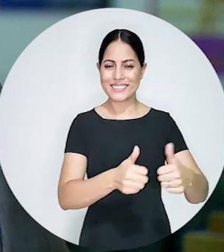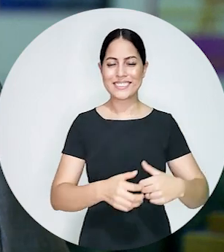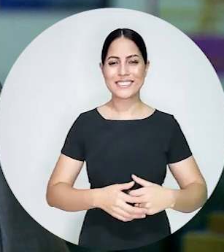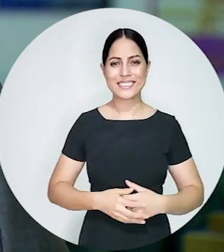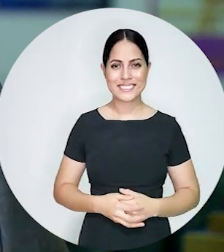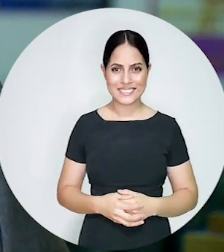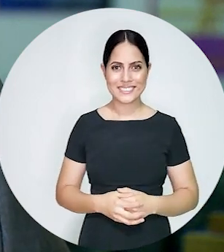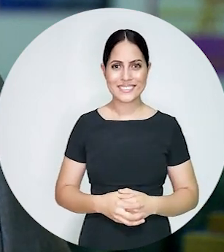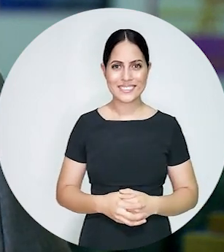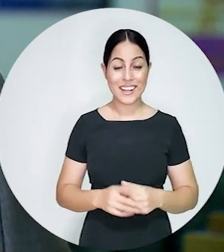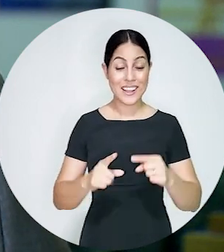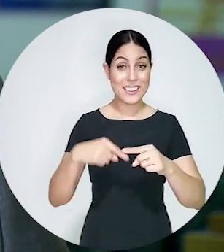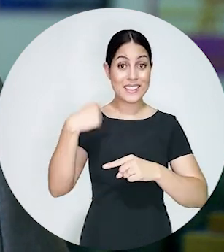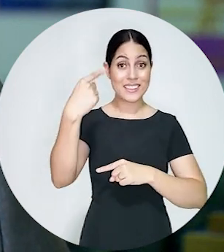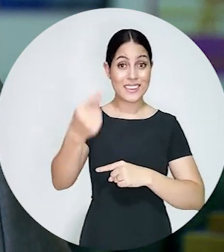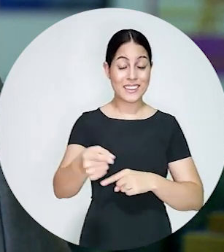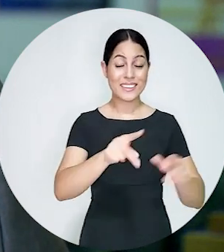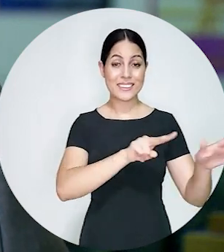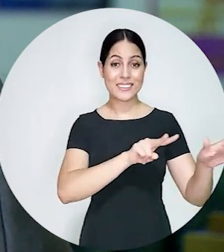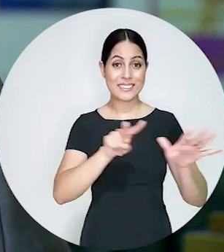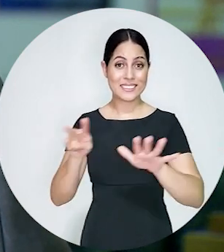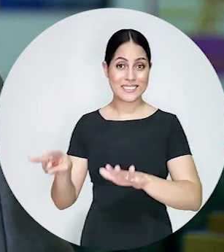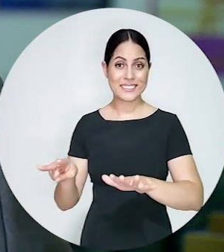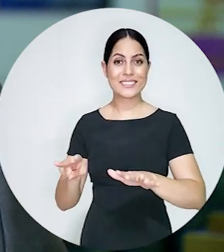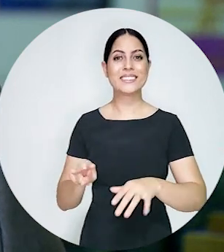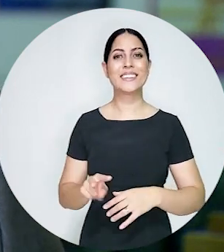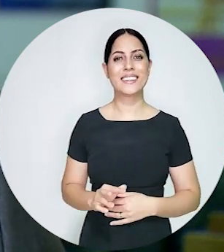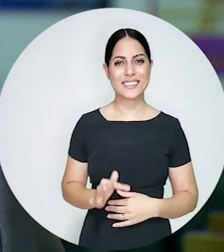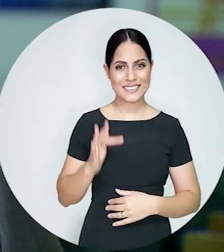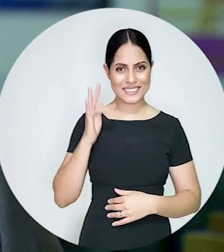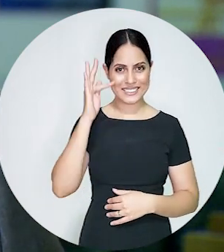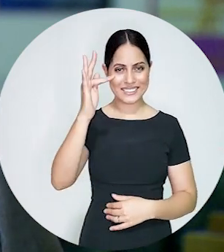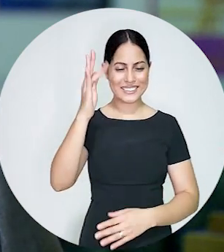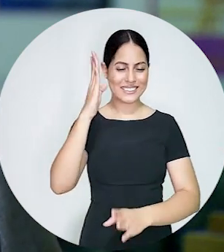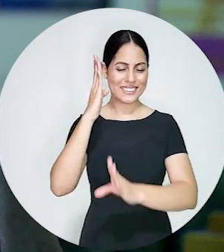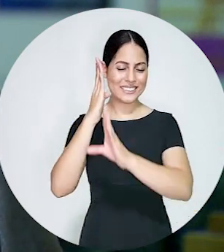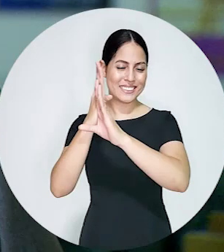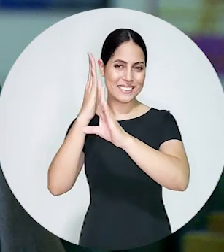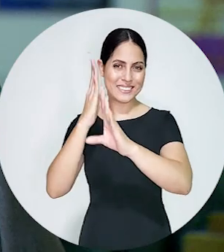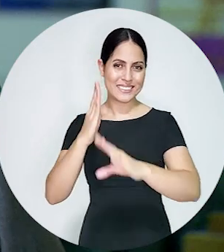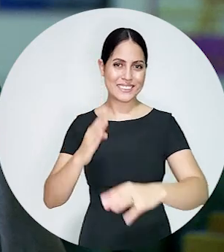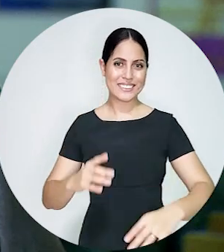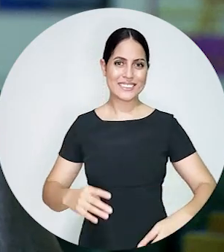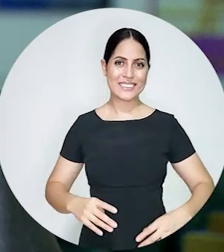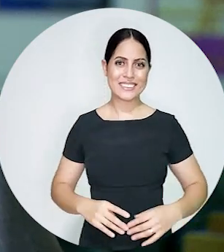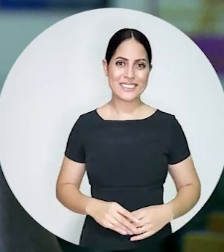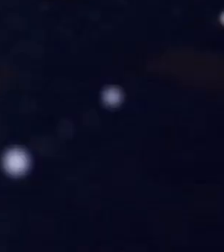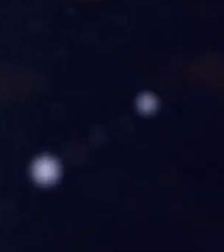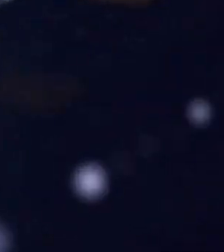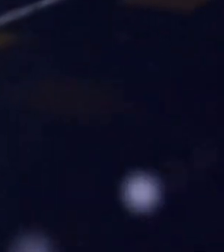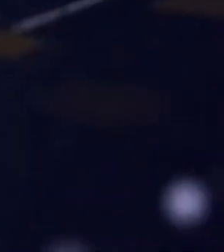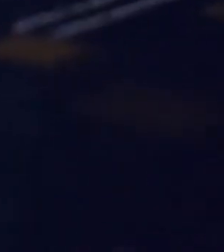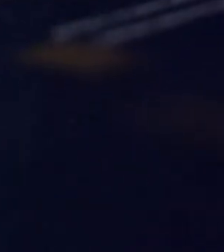de seguir a gente nas redes sociais. Nos vemos na próxima semana. Até lá!